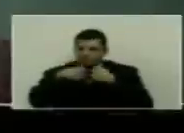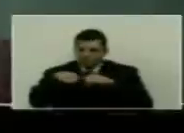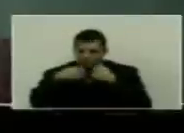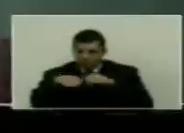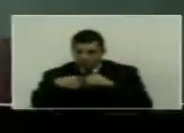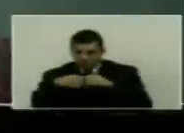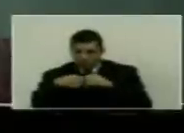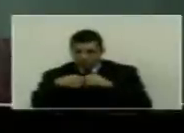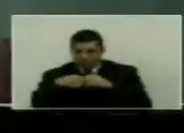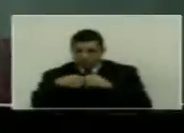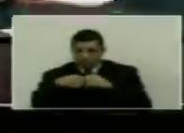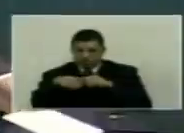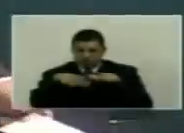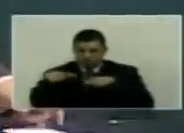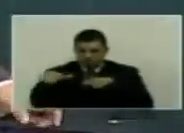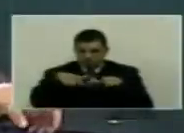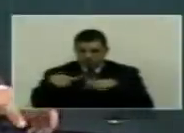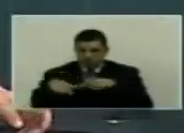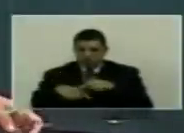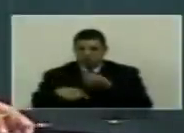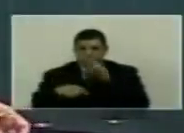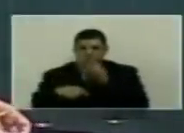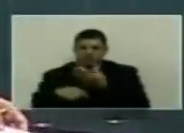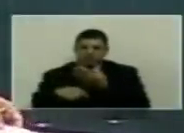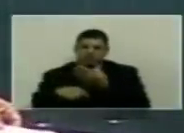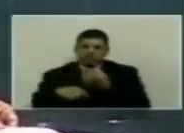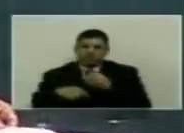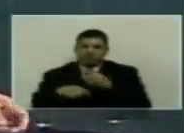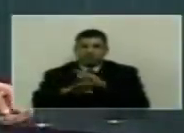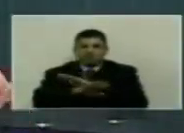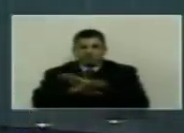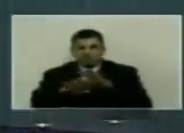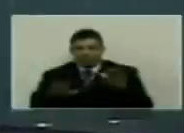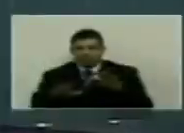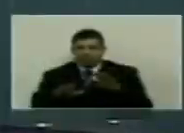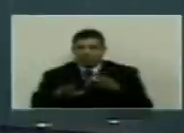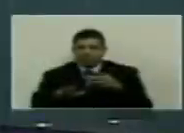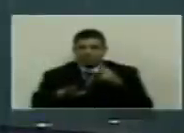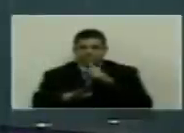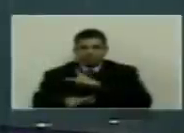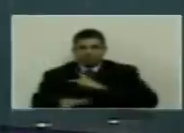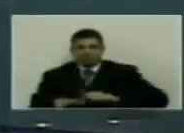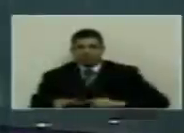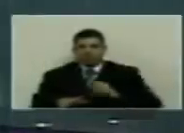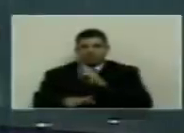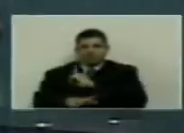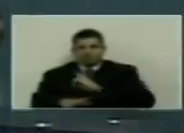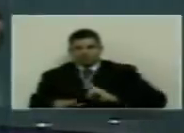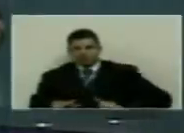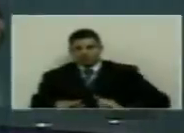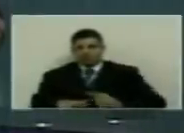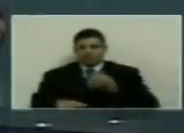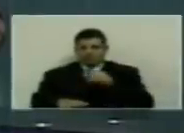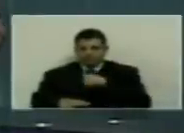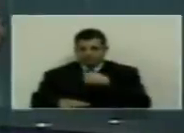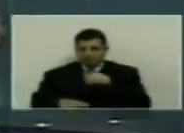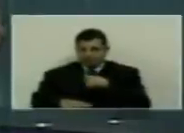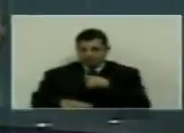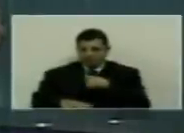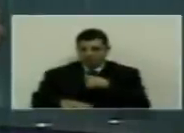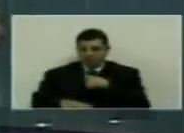necessária para o sistema. Portanto, por fim, senhor presidente, senhores deputados,